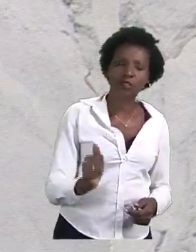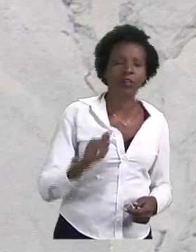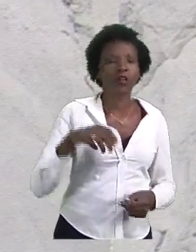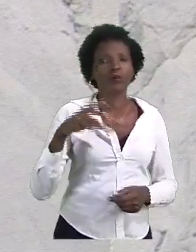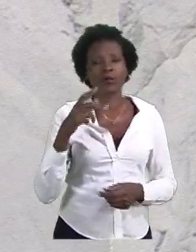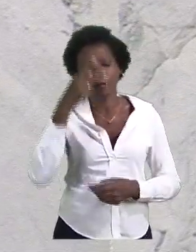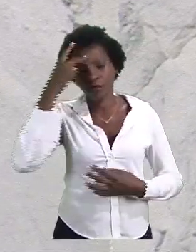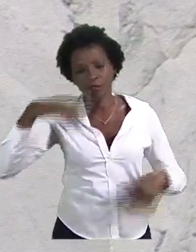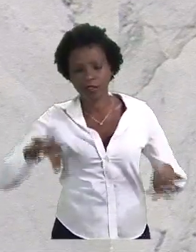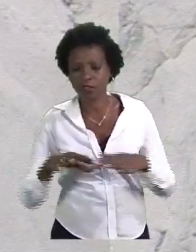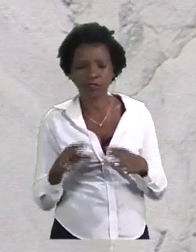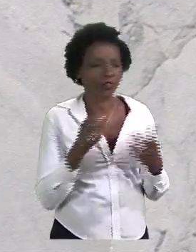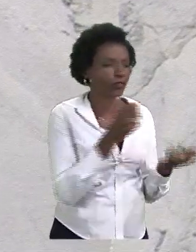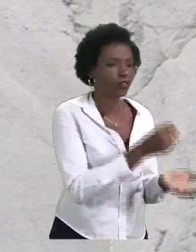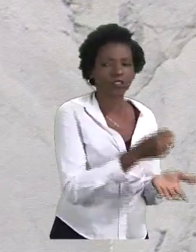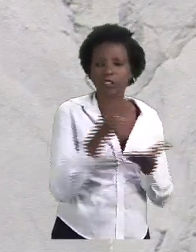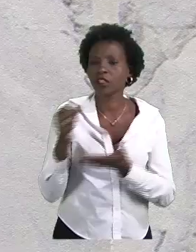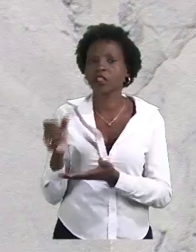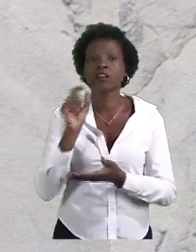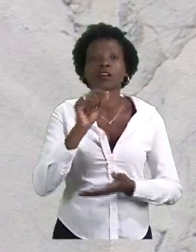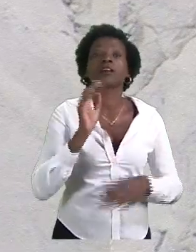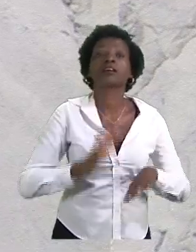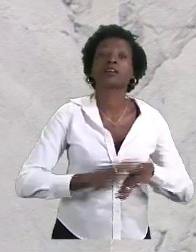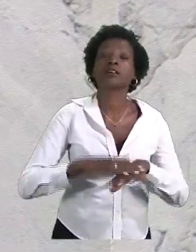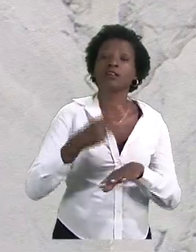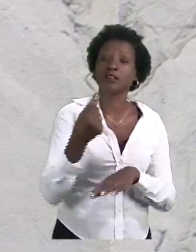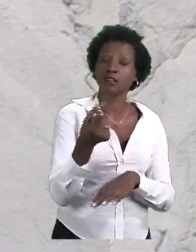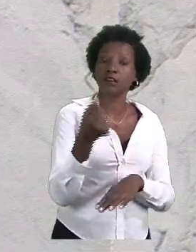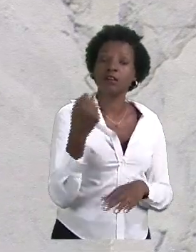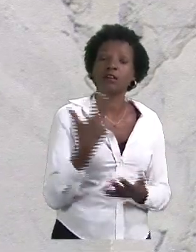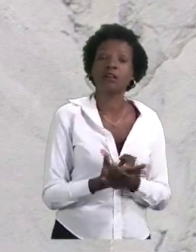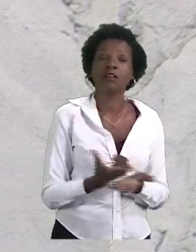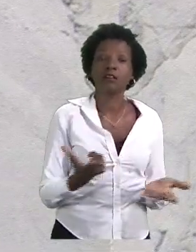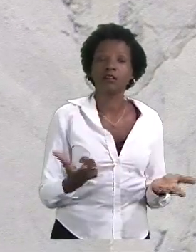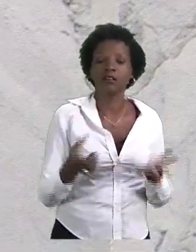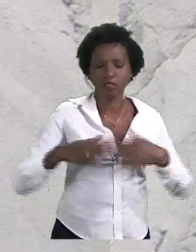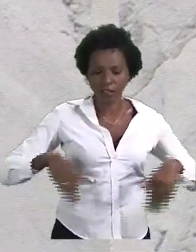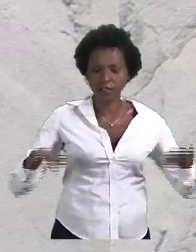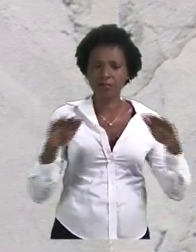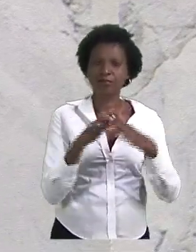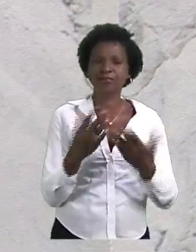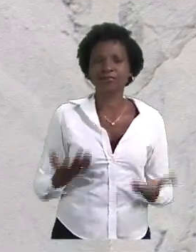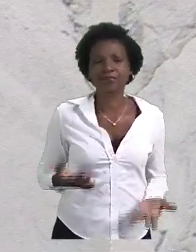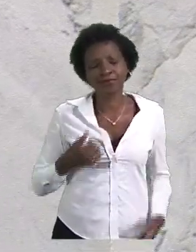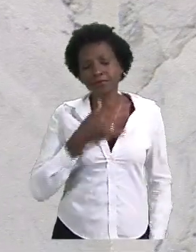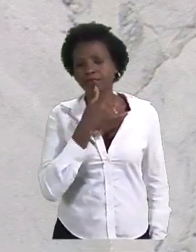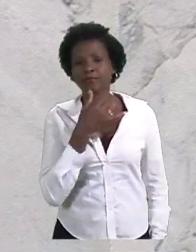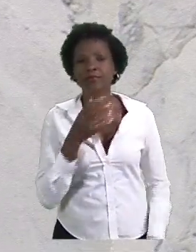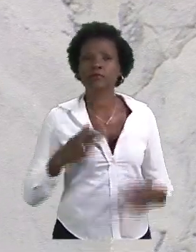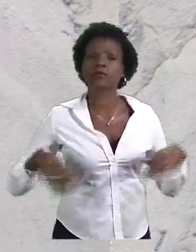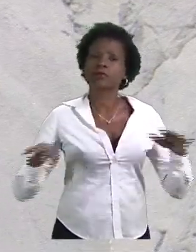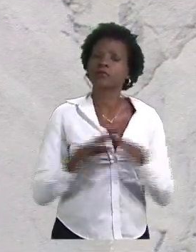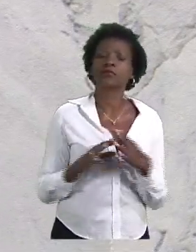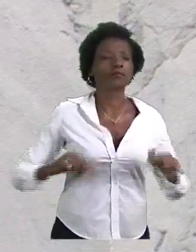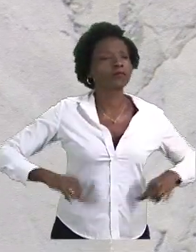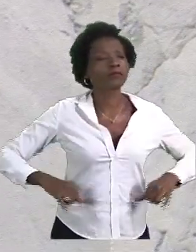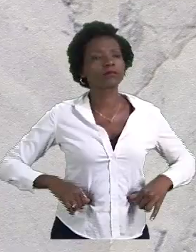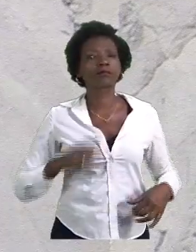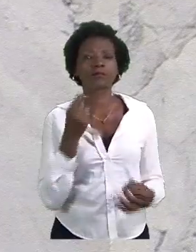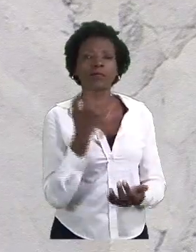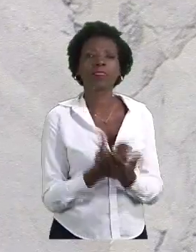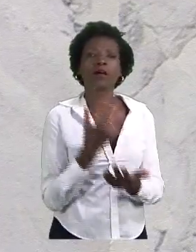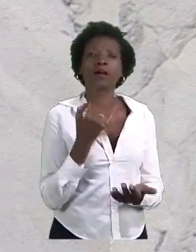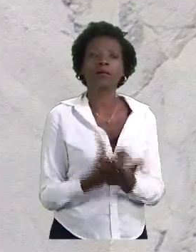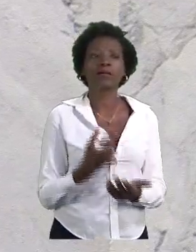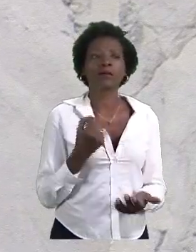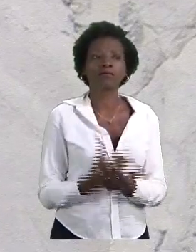pessoas. Quem vai pagar isso? O povo. Infelizmente, mais uma vez, é o povo que vai pagar essa trágica conta